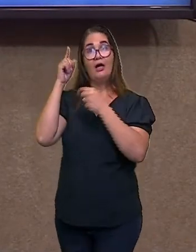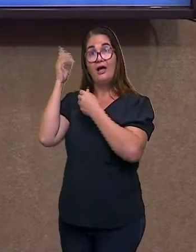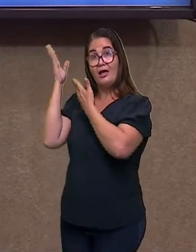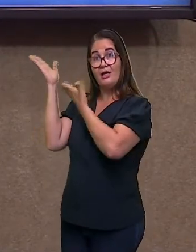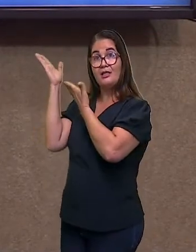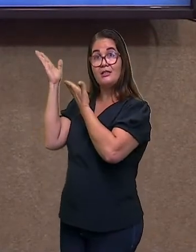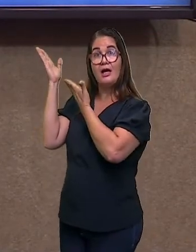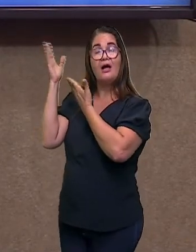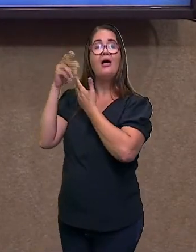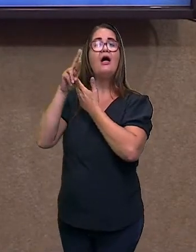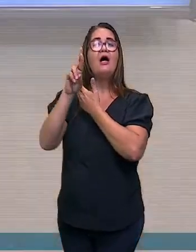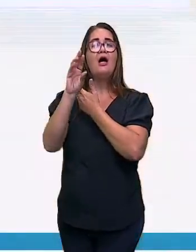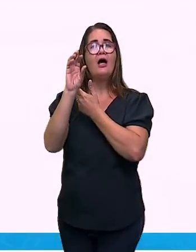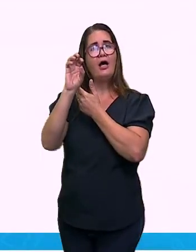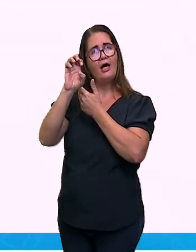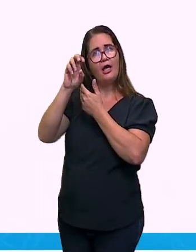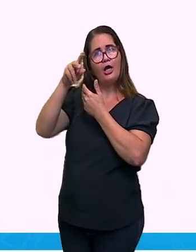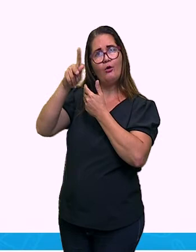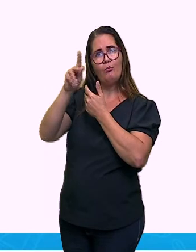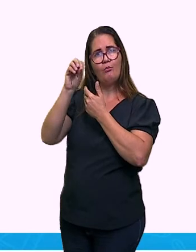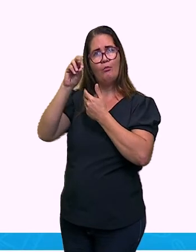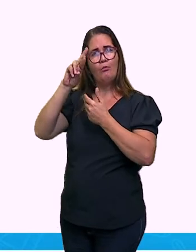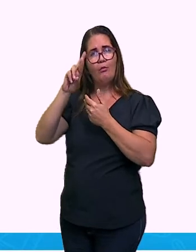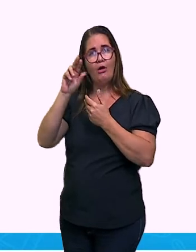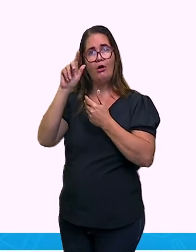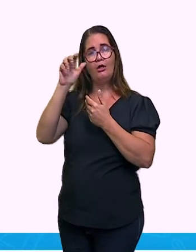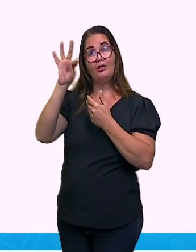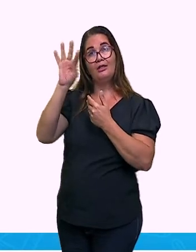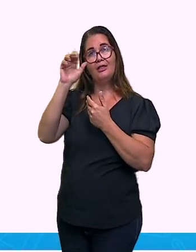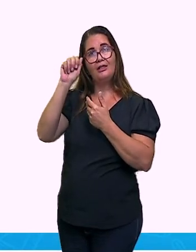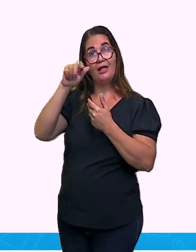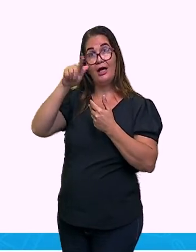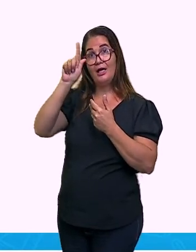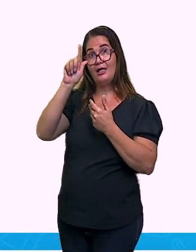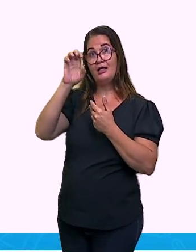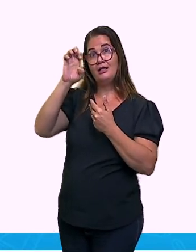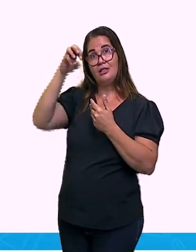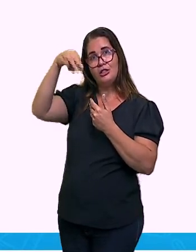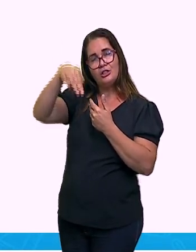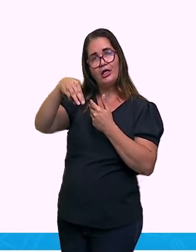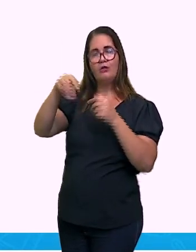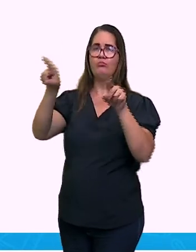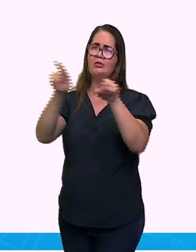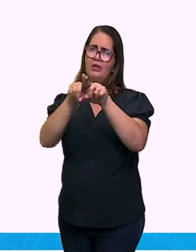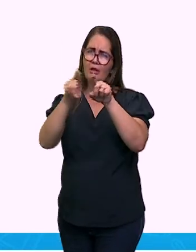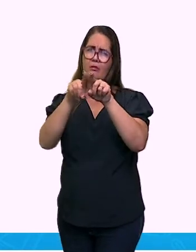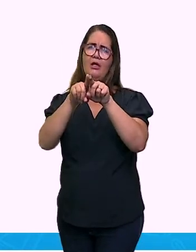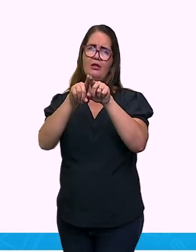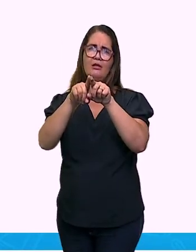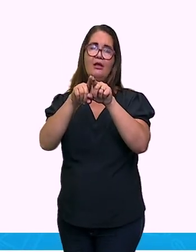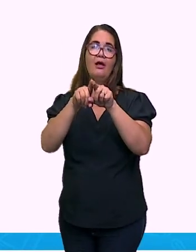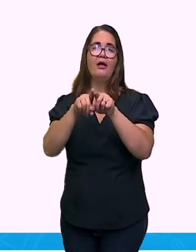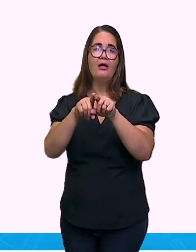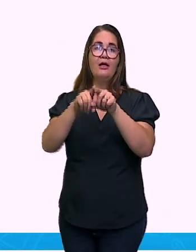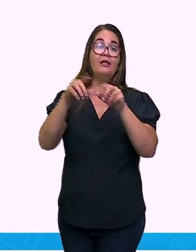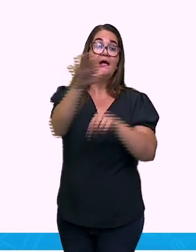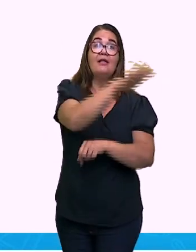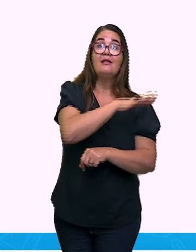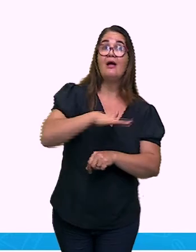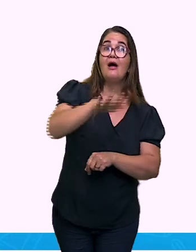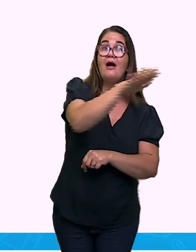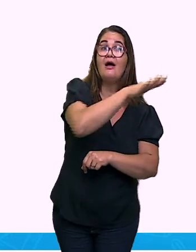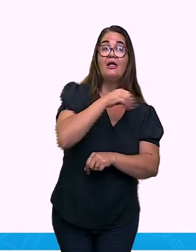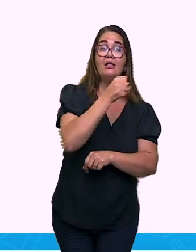O que seria então a reportagem? A reportagem, ela também está no campo jornalístico. E qual a função